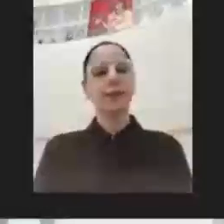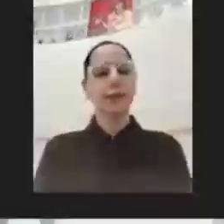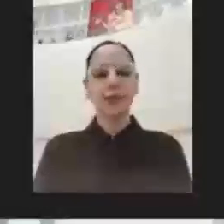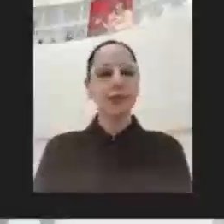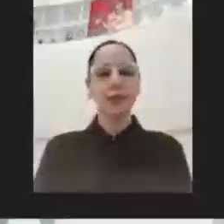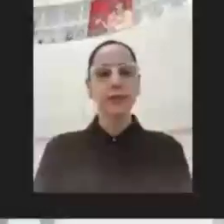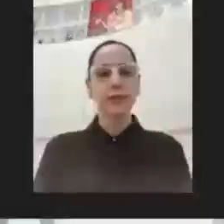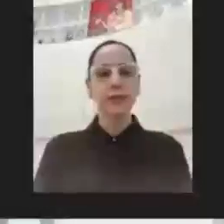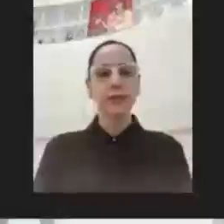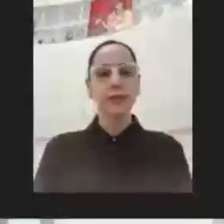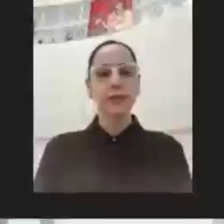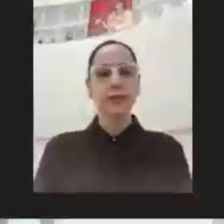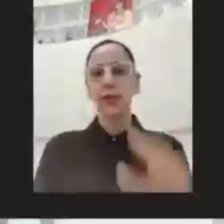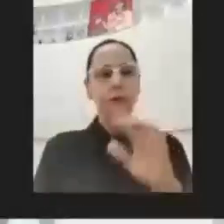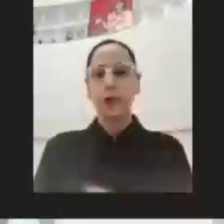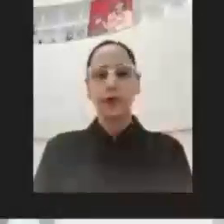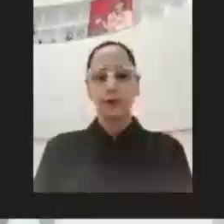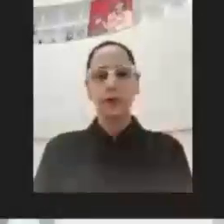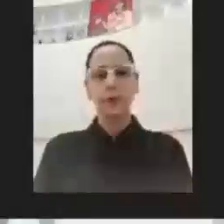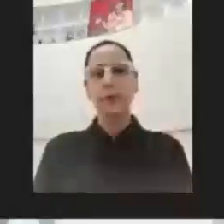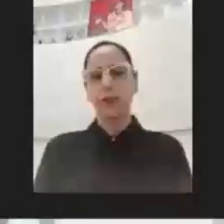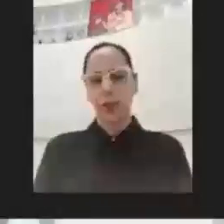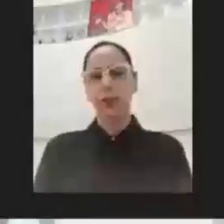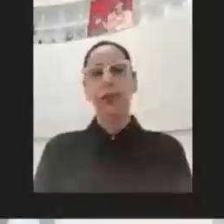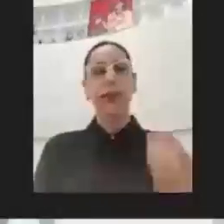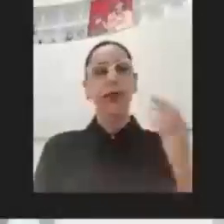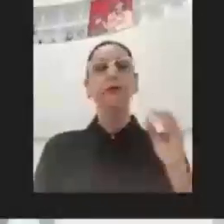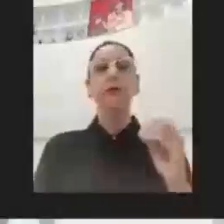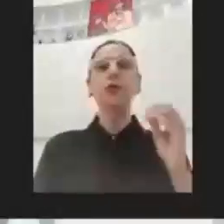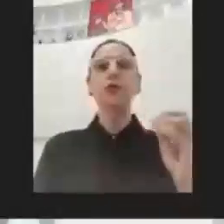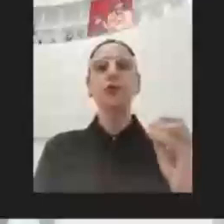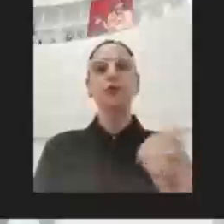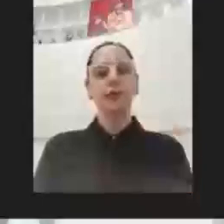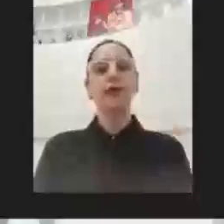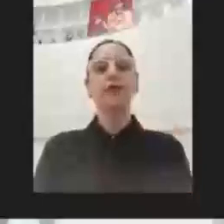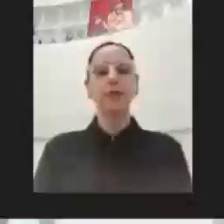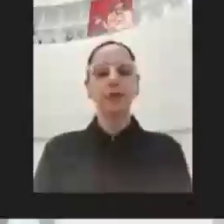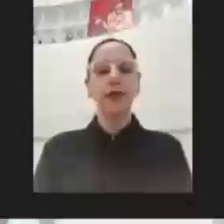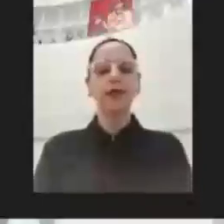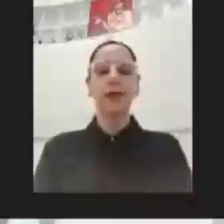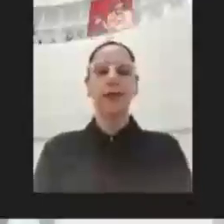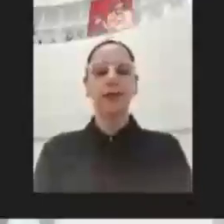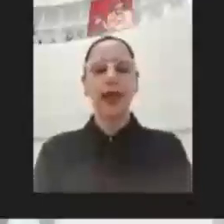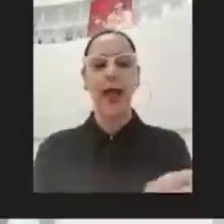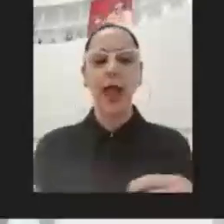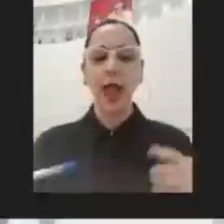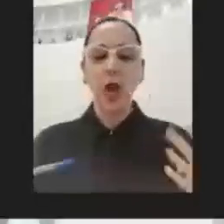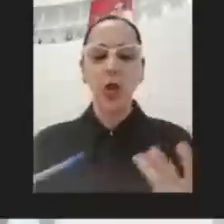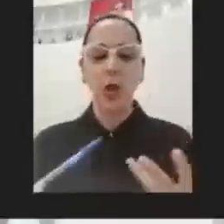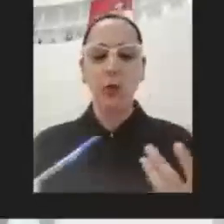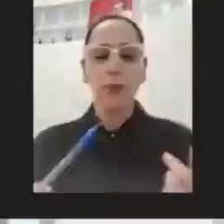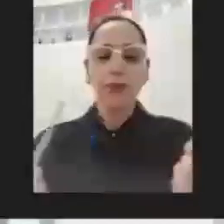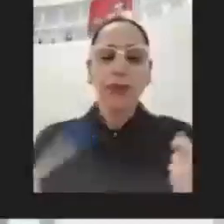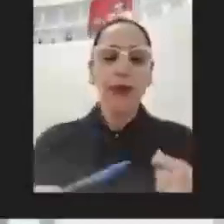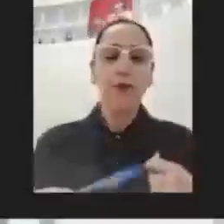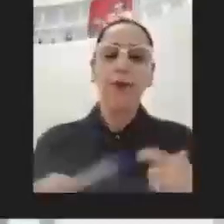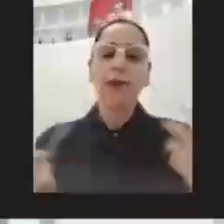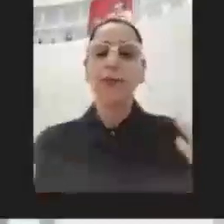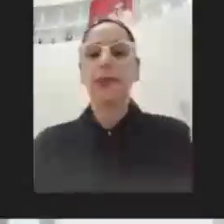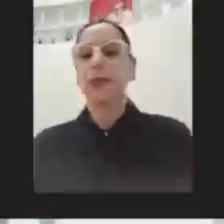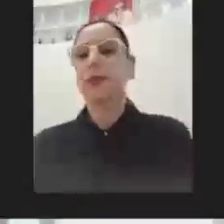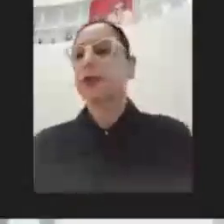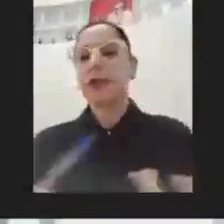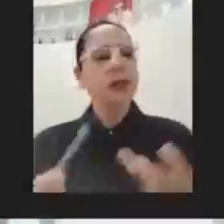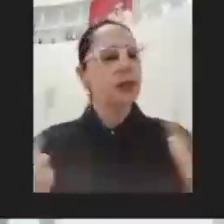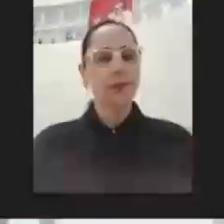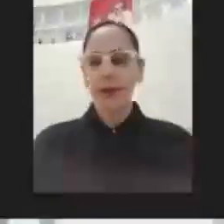eu te ajudo a amamentar 100%, isso não existe. Não pode dizer isso para uma mãe. Eu te ajudo nas dificuldades de amamentar.